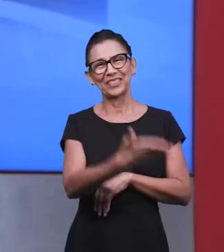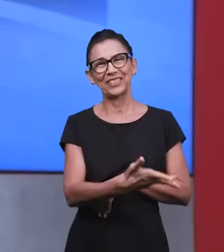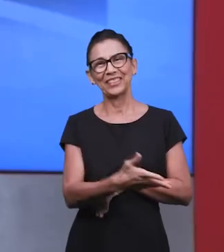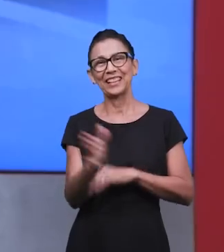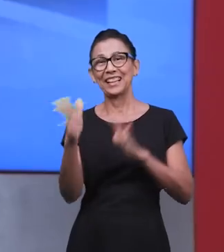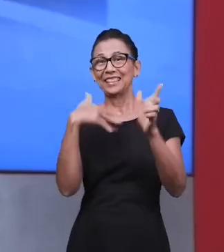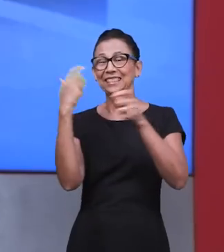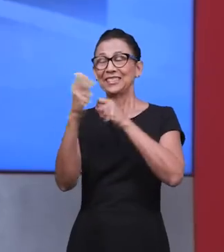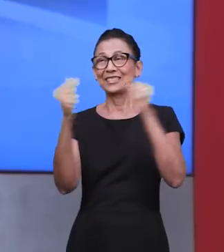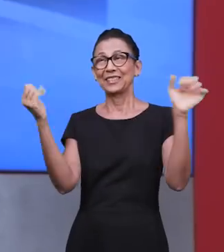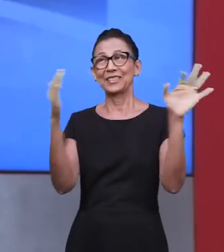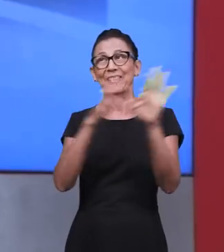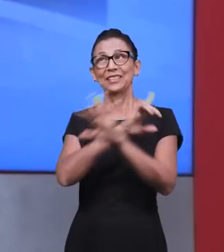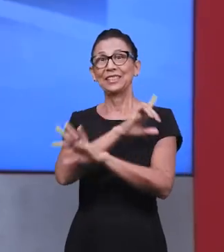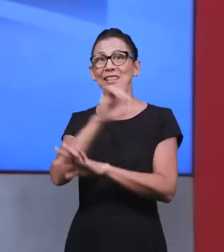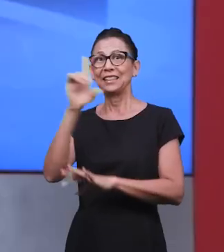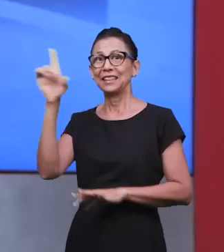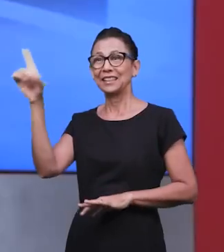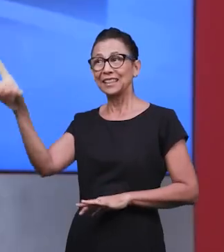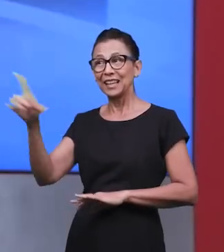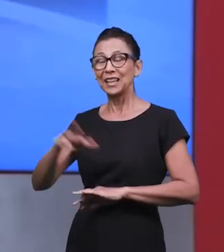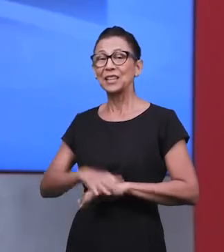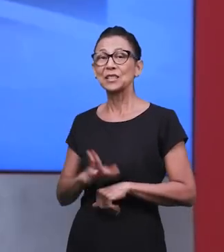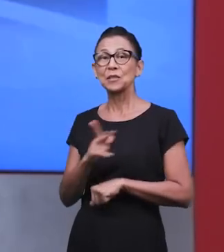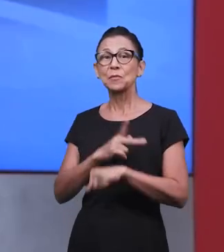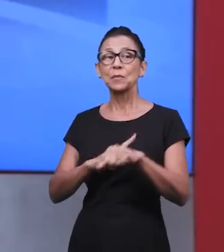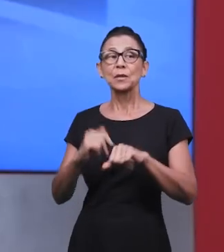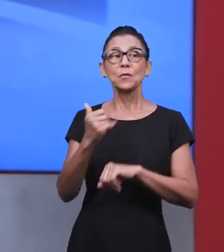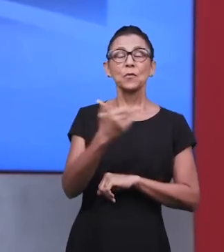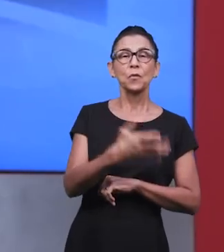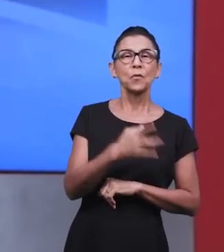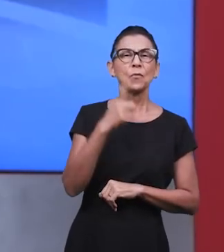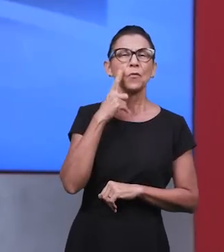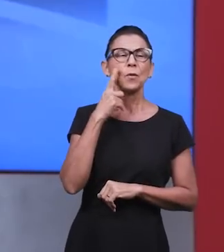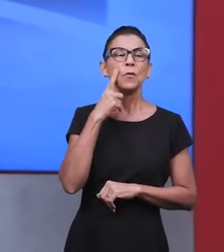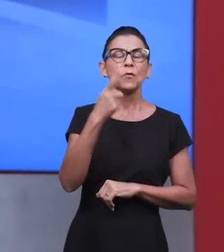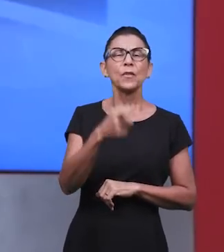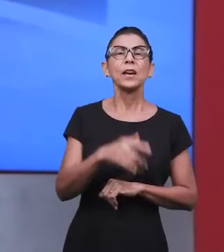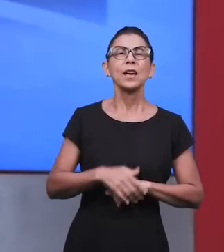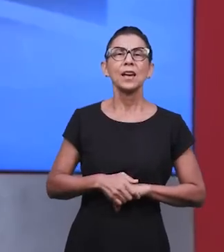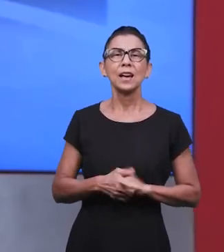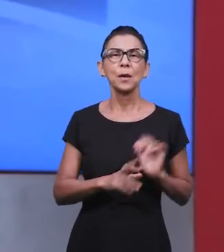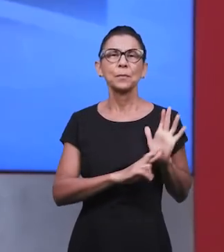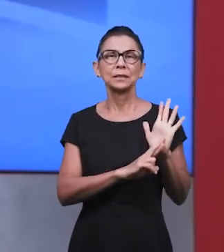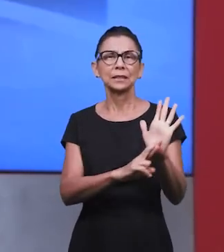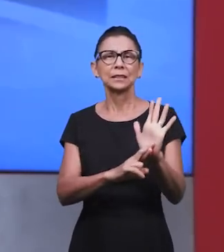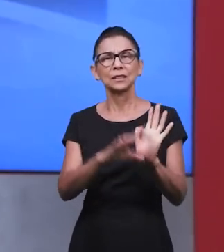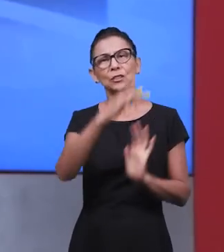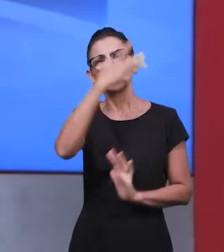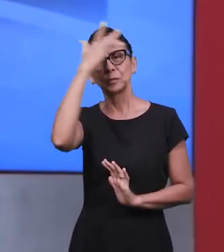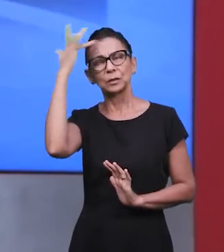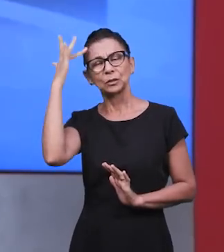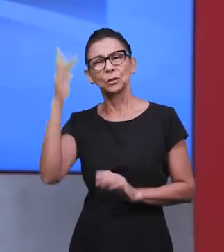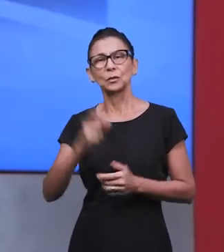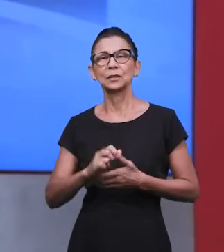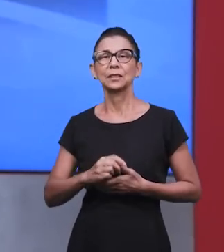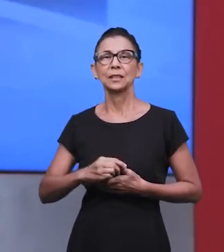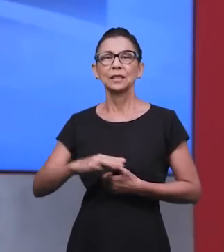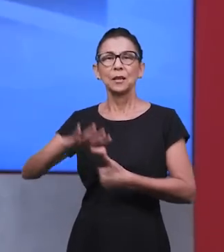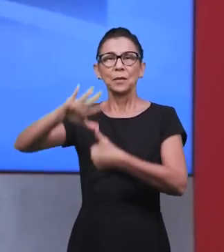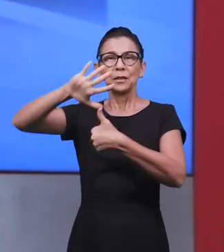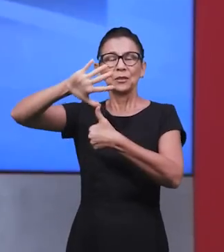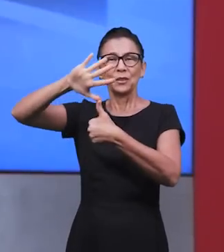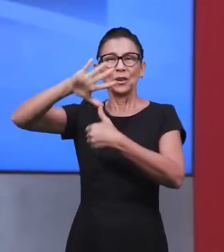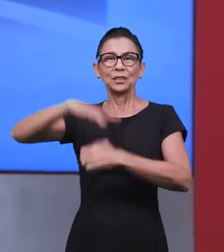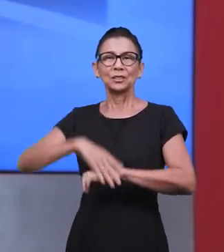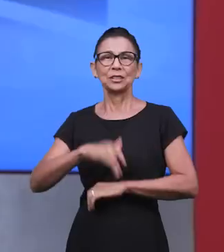Senhor. Aleluia! E agora nós vamos para o exterior, vamos falar com os nossos correspondentes pela América do Norte, de onde fala ali a nossa